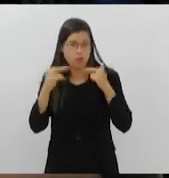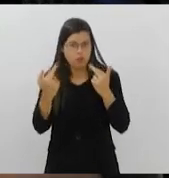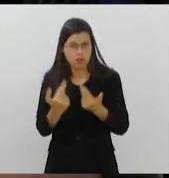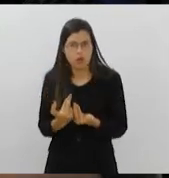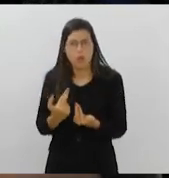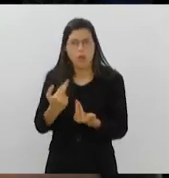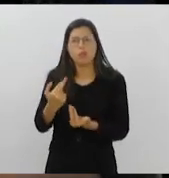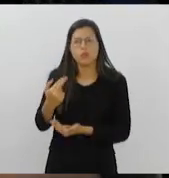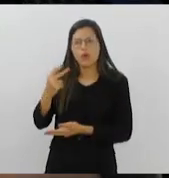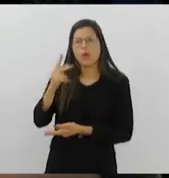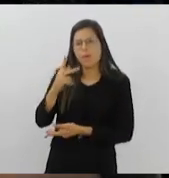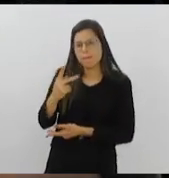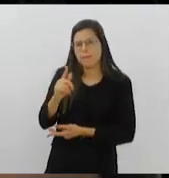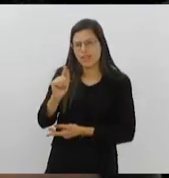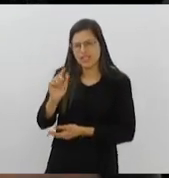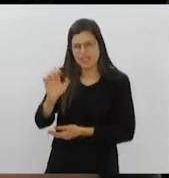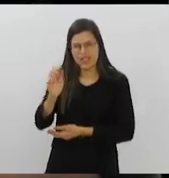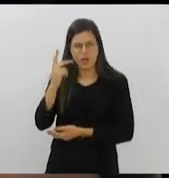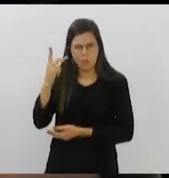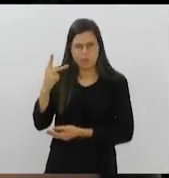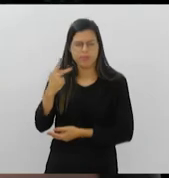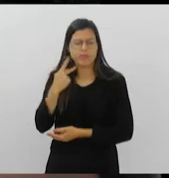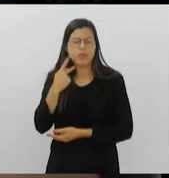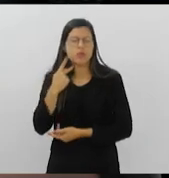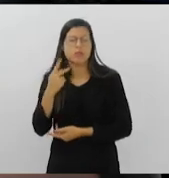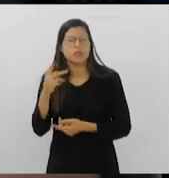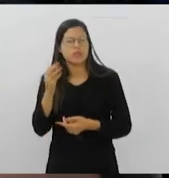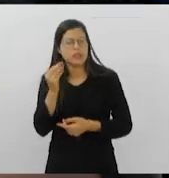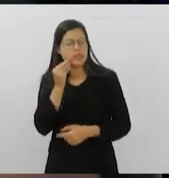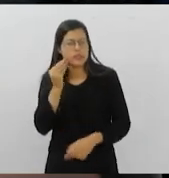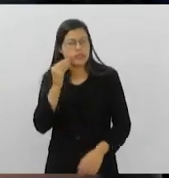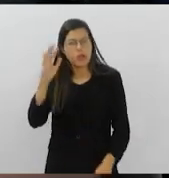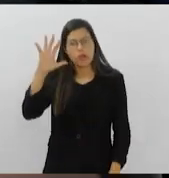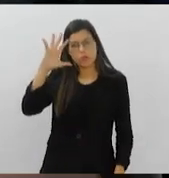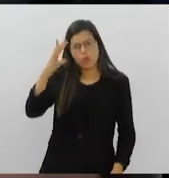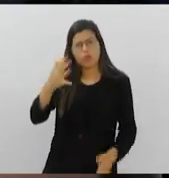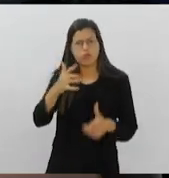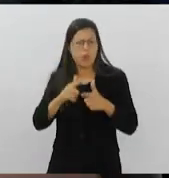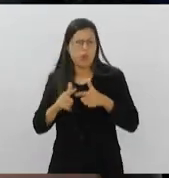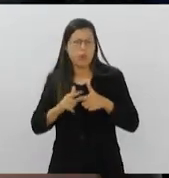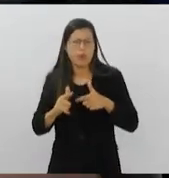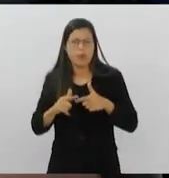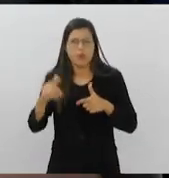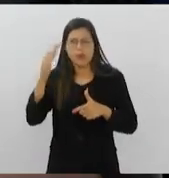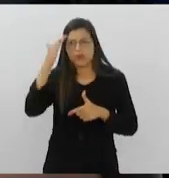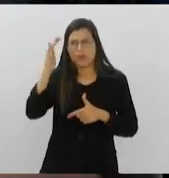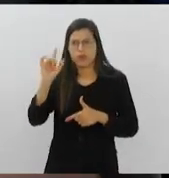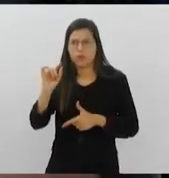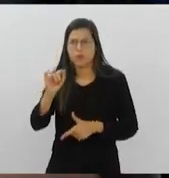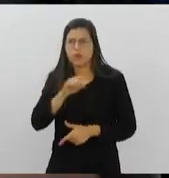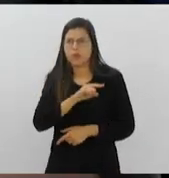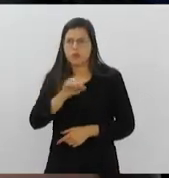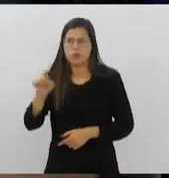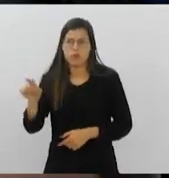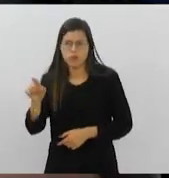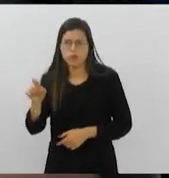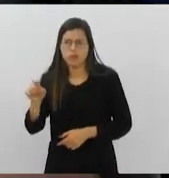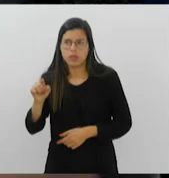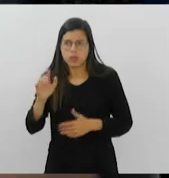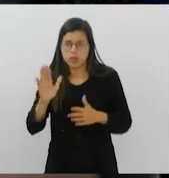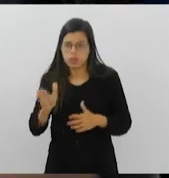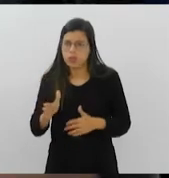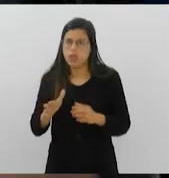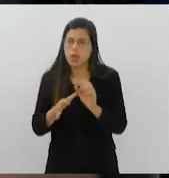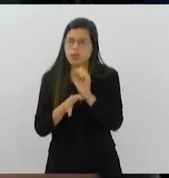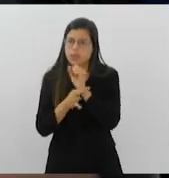buscar uma solução para esse problema, entendendo, sempre, eu gosto de repetir, que vocês já trazem a segurança